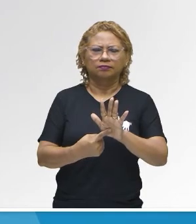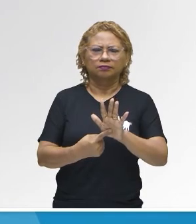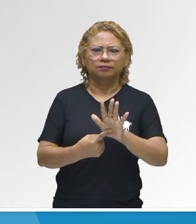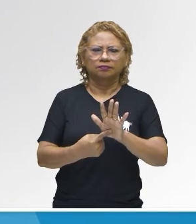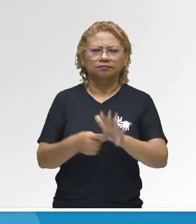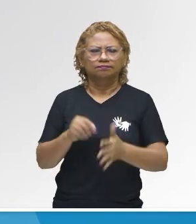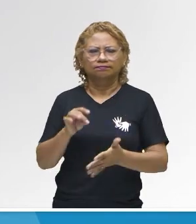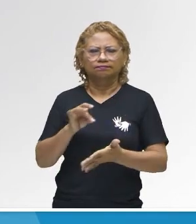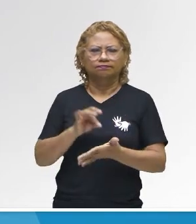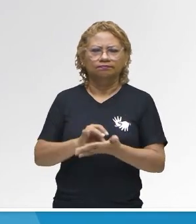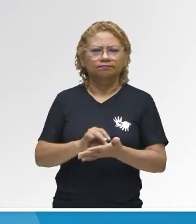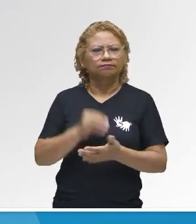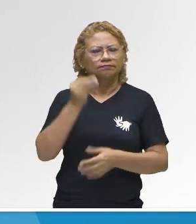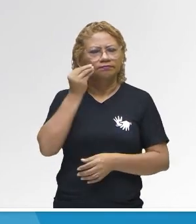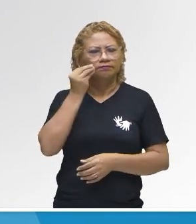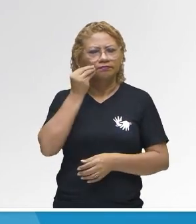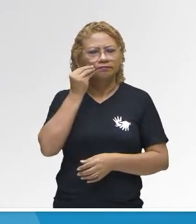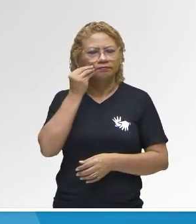olhadinha nessa